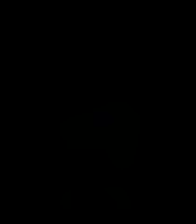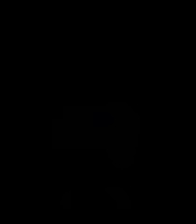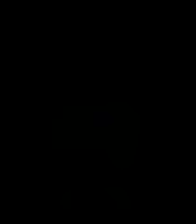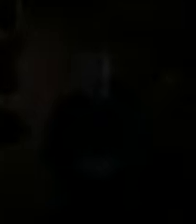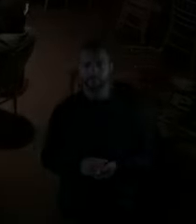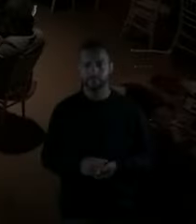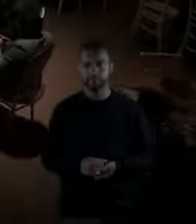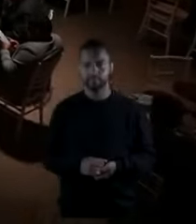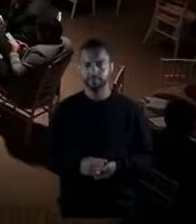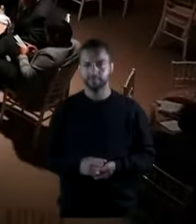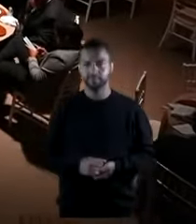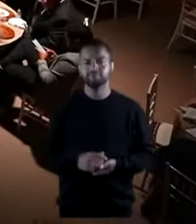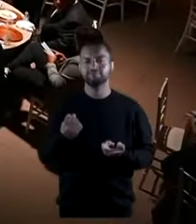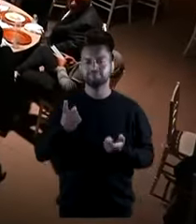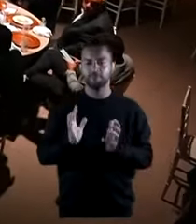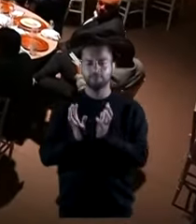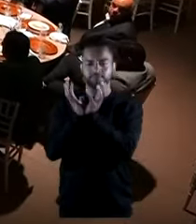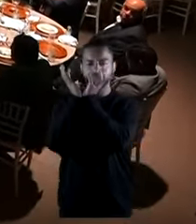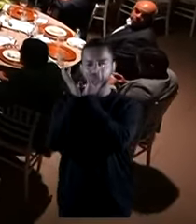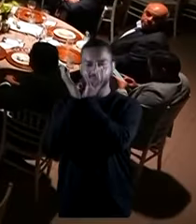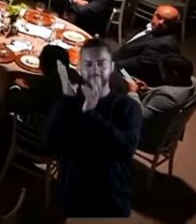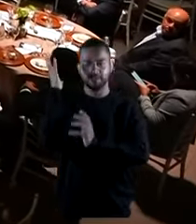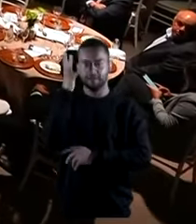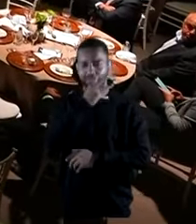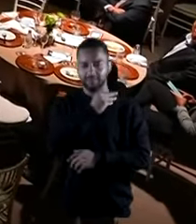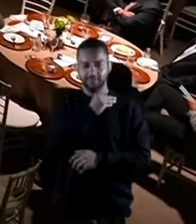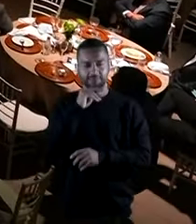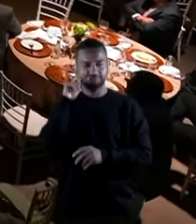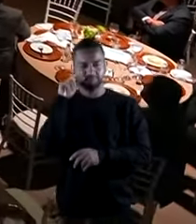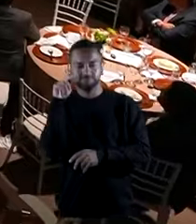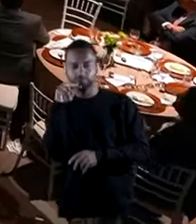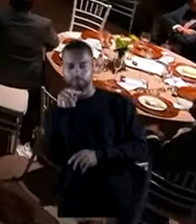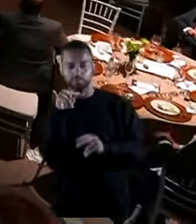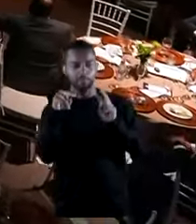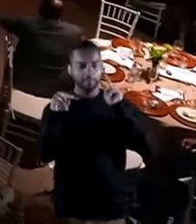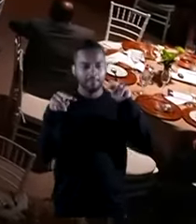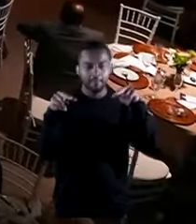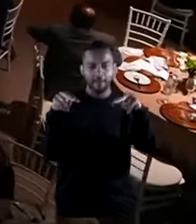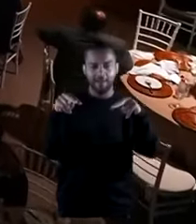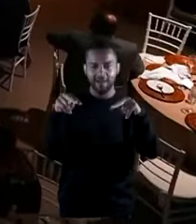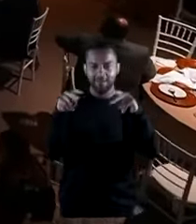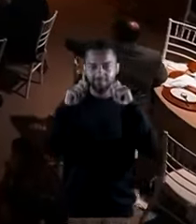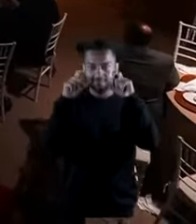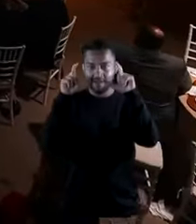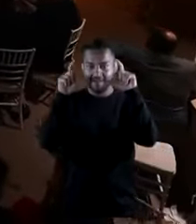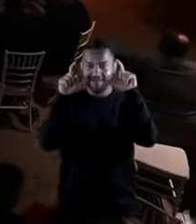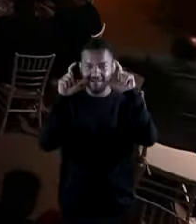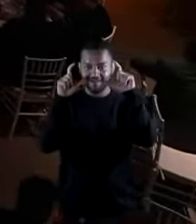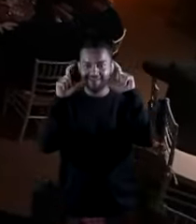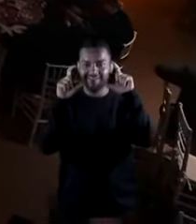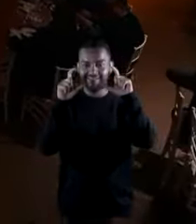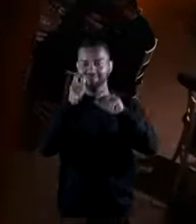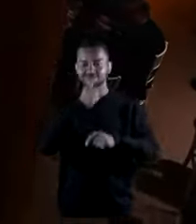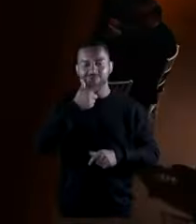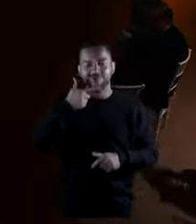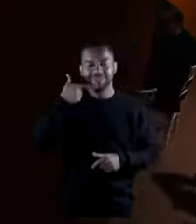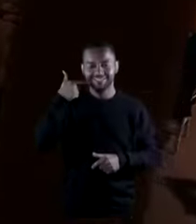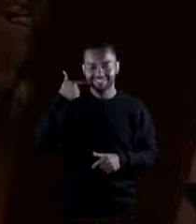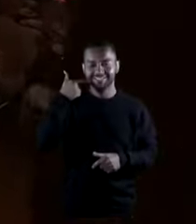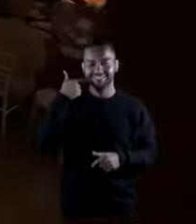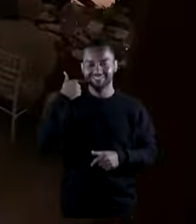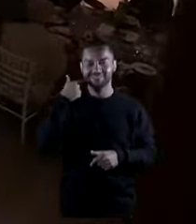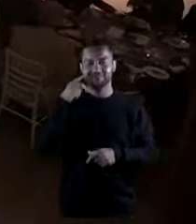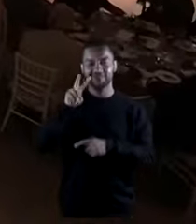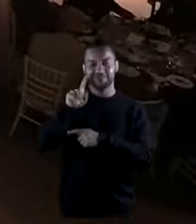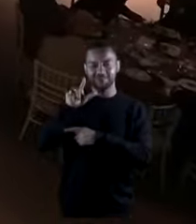Que taça linda! Eu vi aqui todo mundo olhando, com aquele olhão arregalado, com um sorriso no rosto, e o